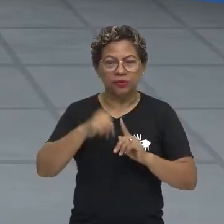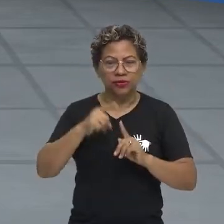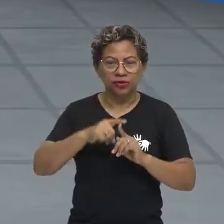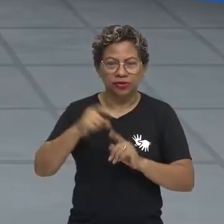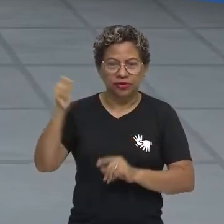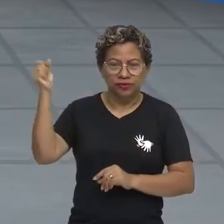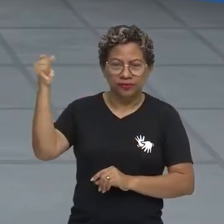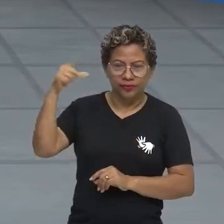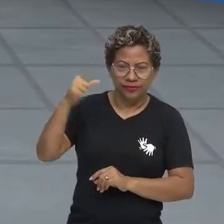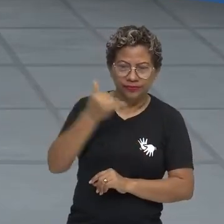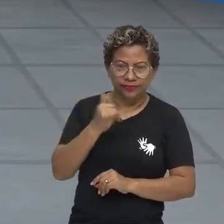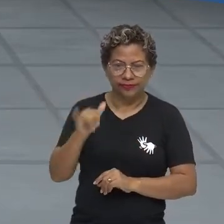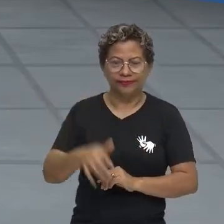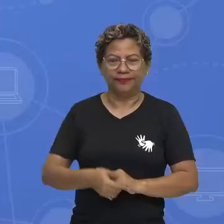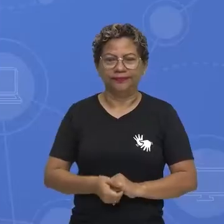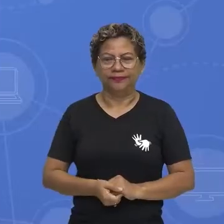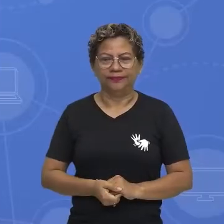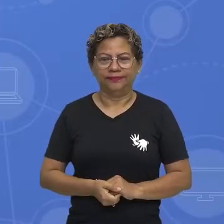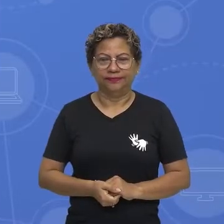lá.